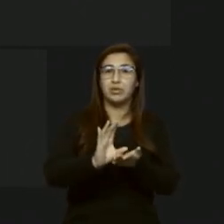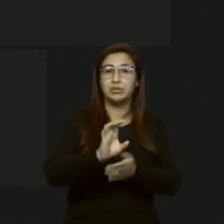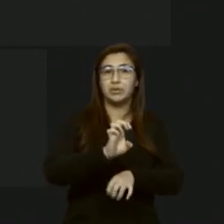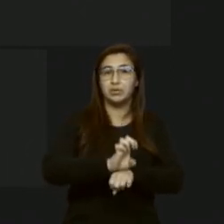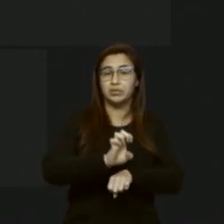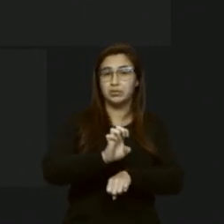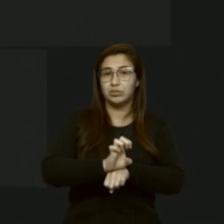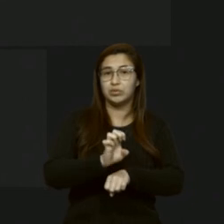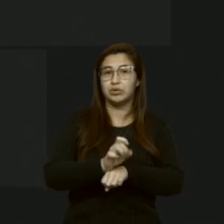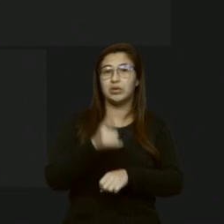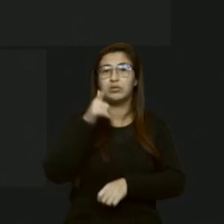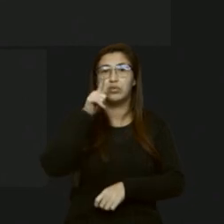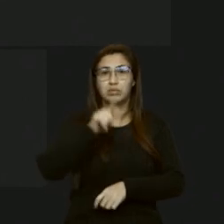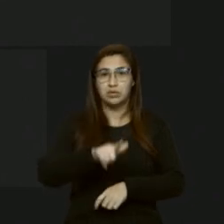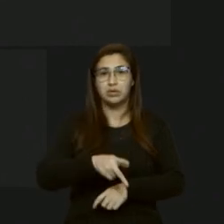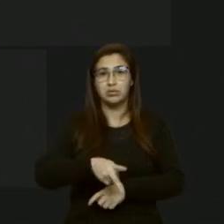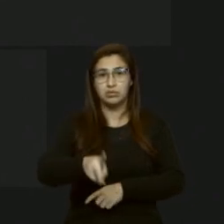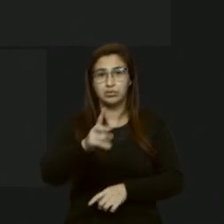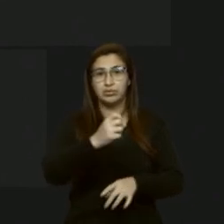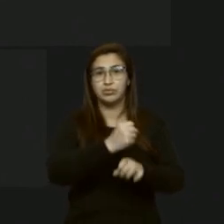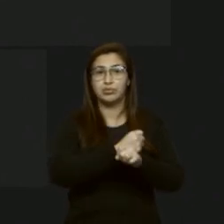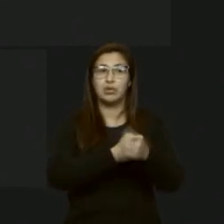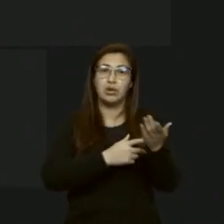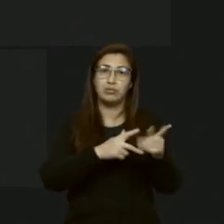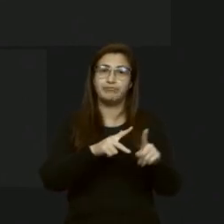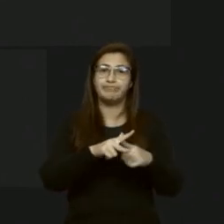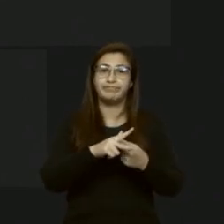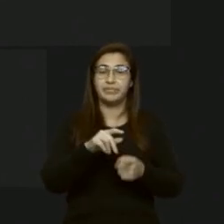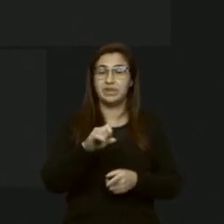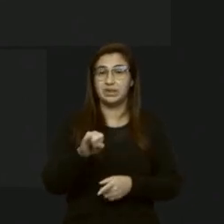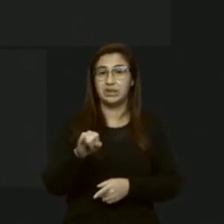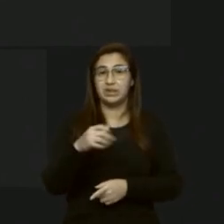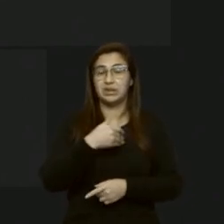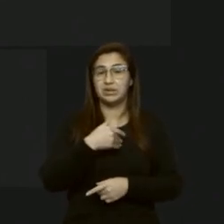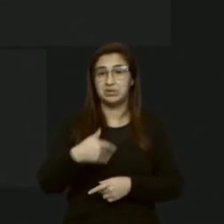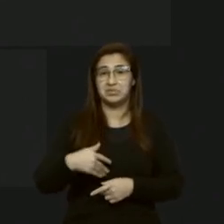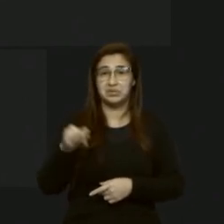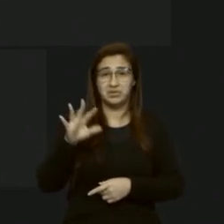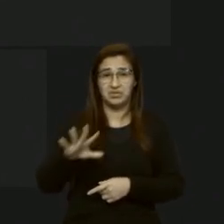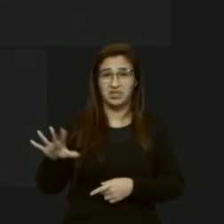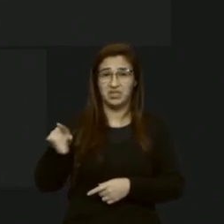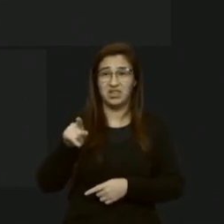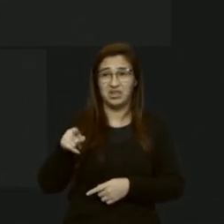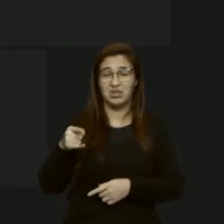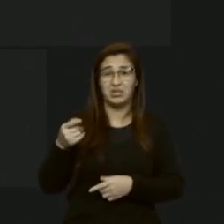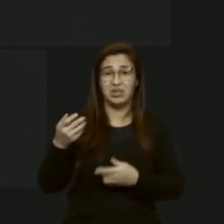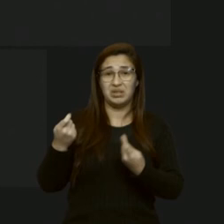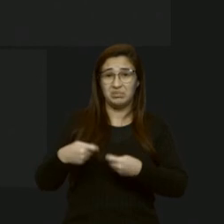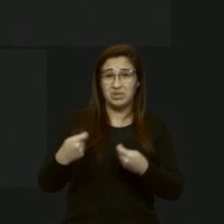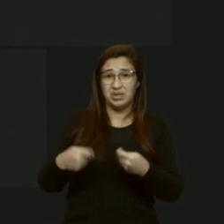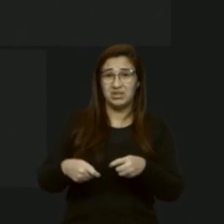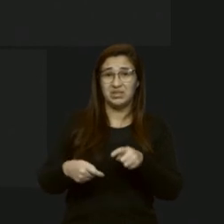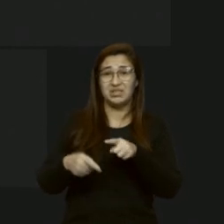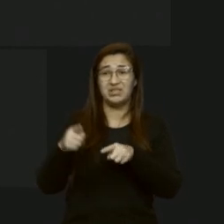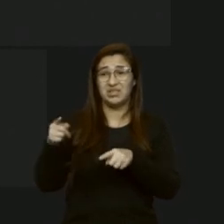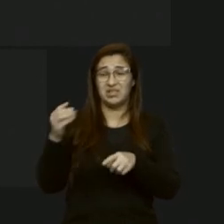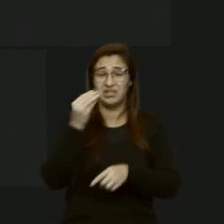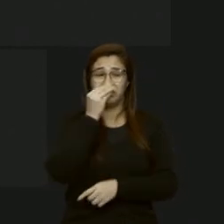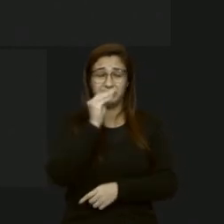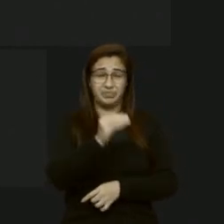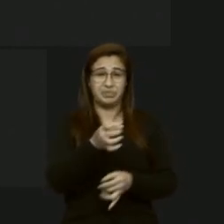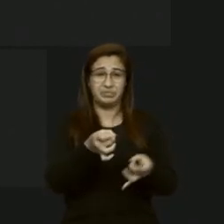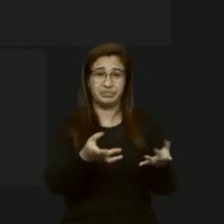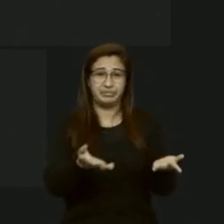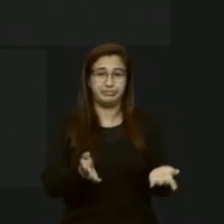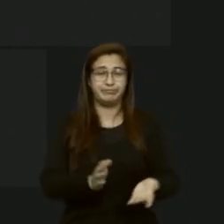está conseguindo tocar essa obra, porque se depender do governo federal, essa 470, as obras da 470 vão terminar em 2050 e olha lá.